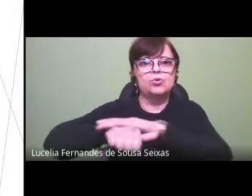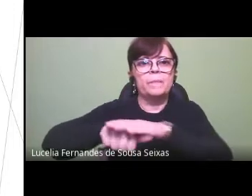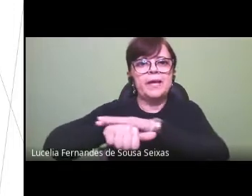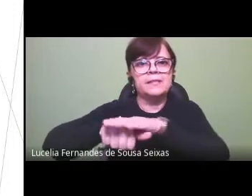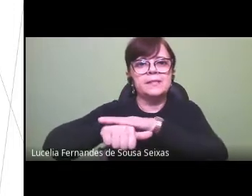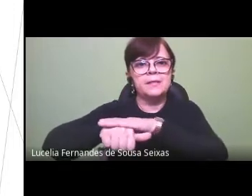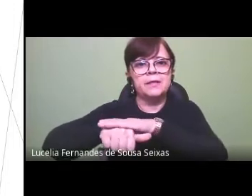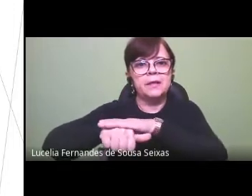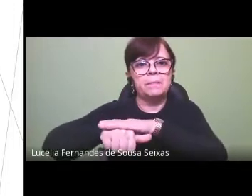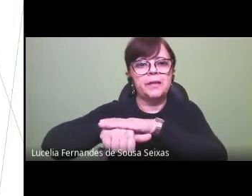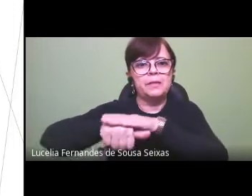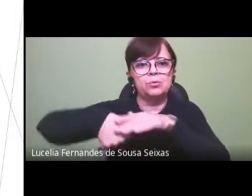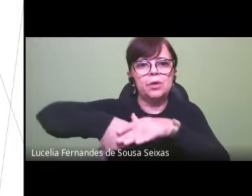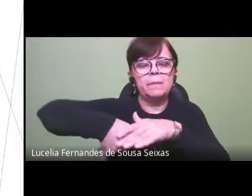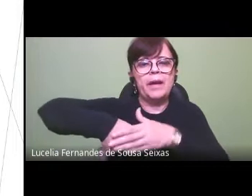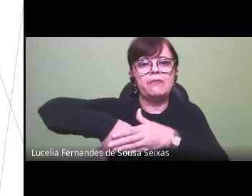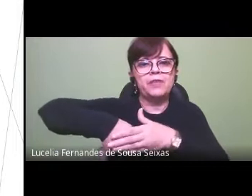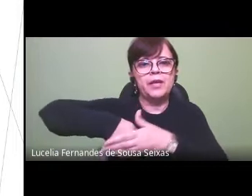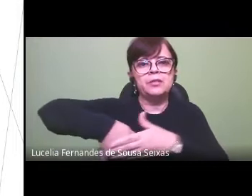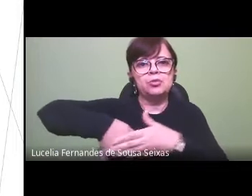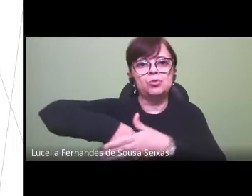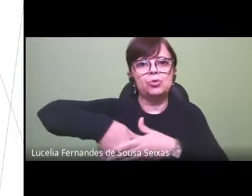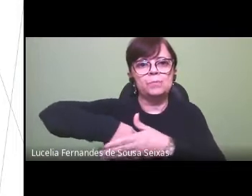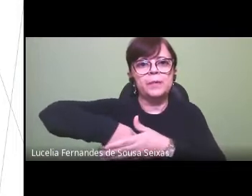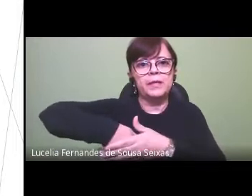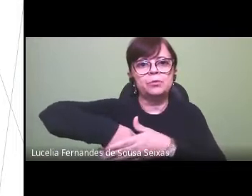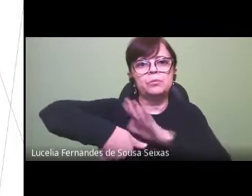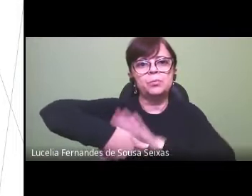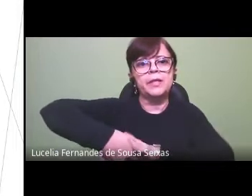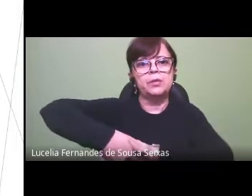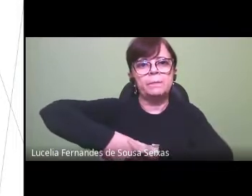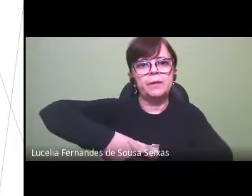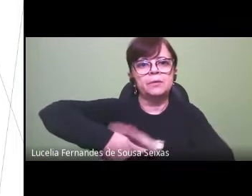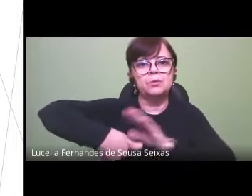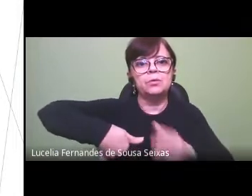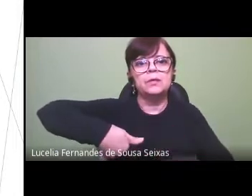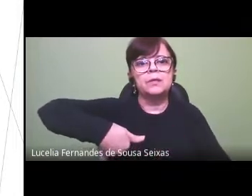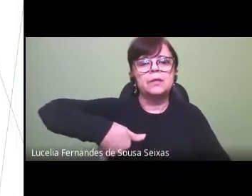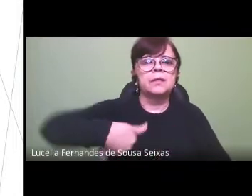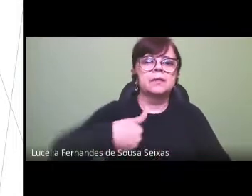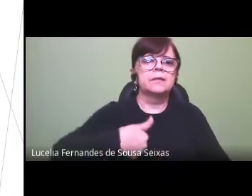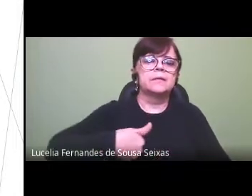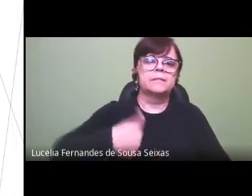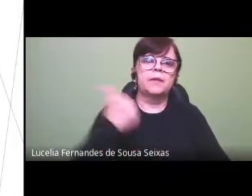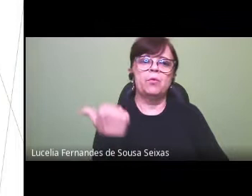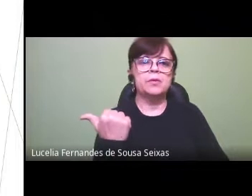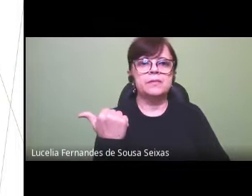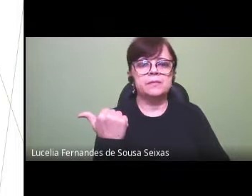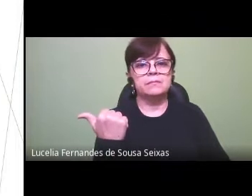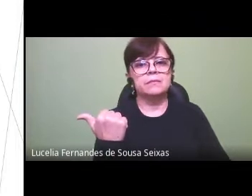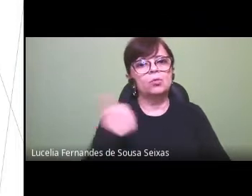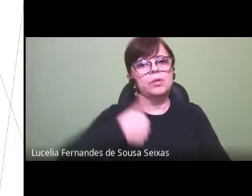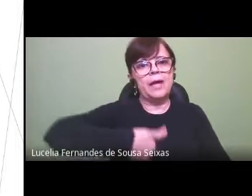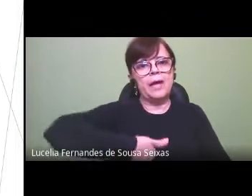e o dorso para cima, que é preto, para frente, o dorso preto, o dedo é branco.